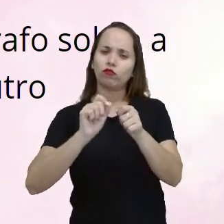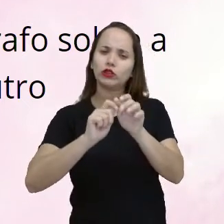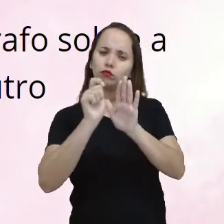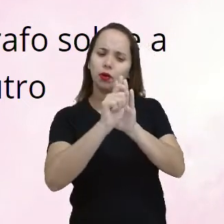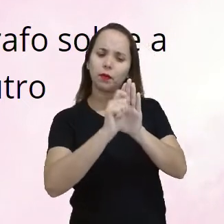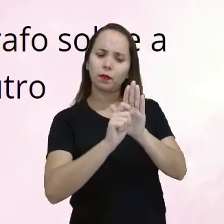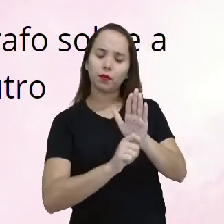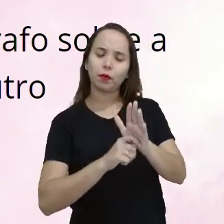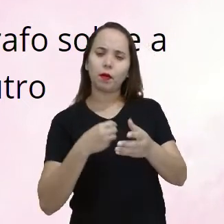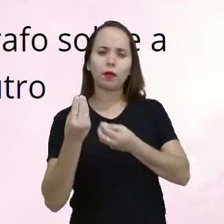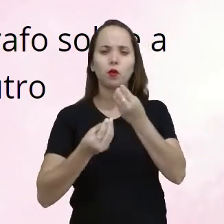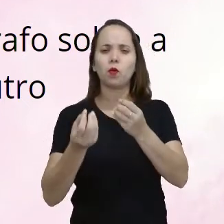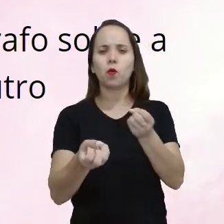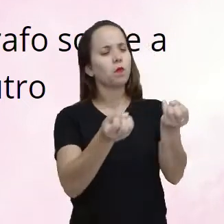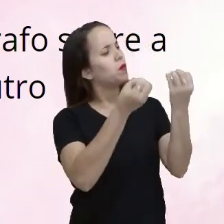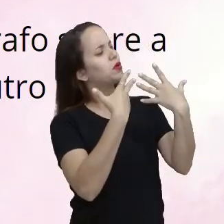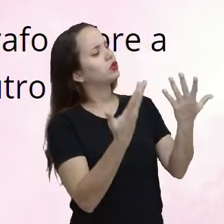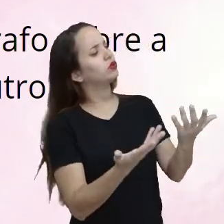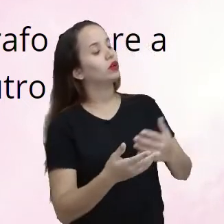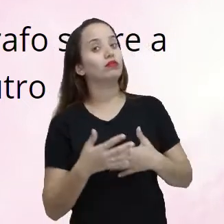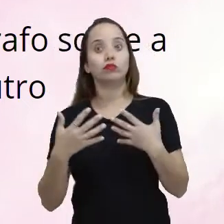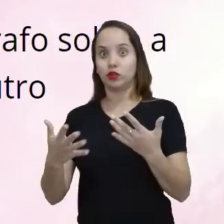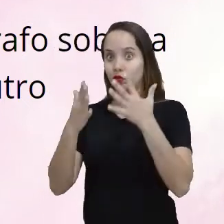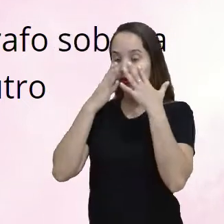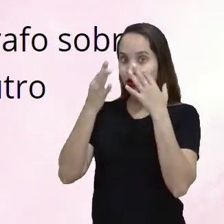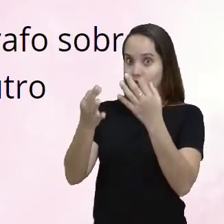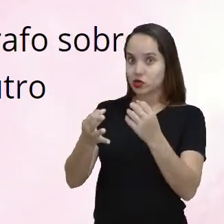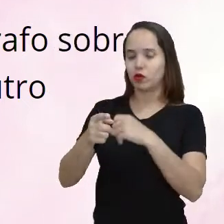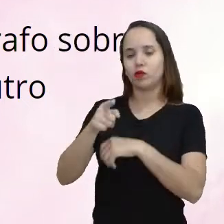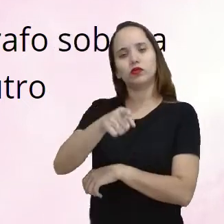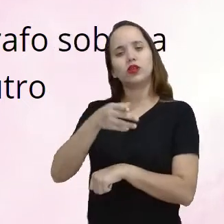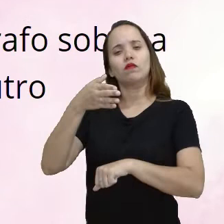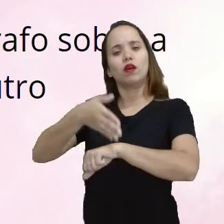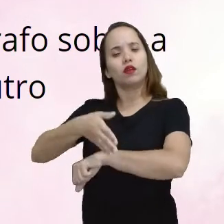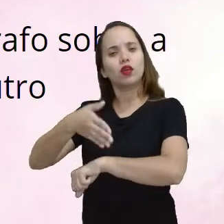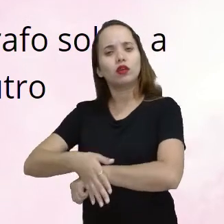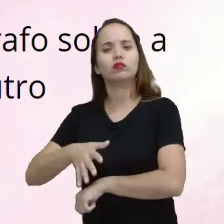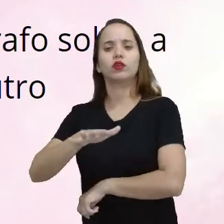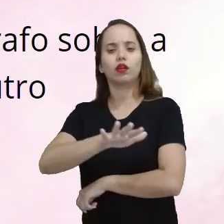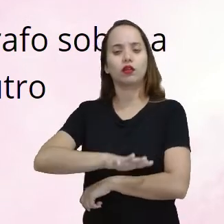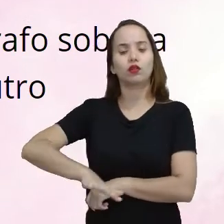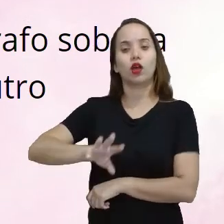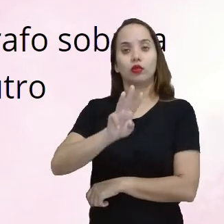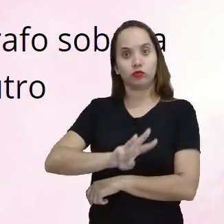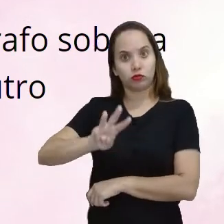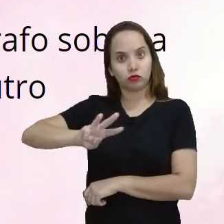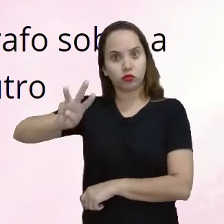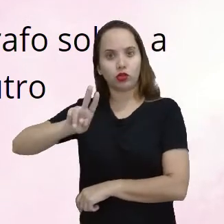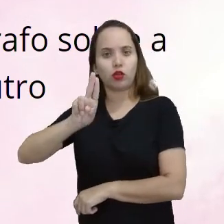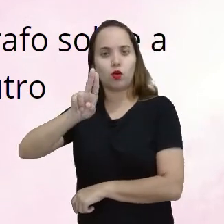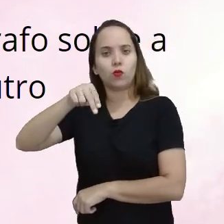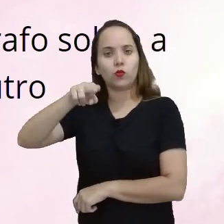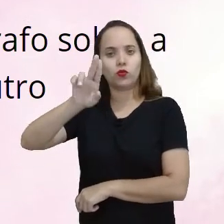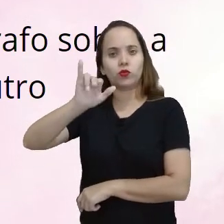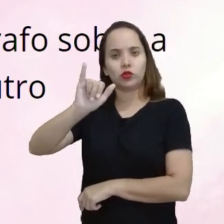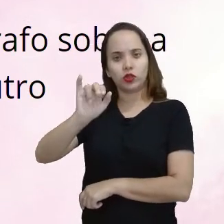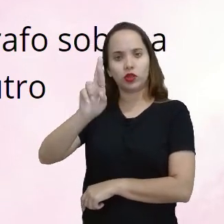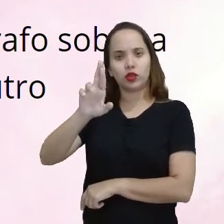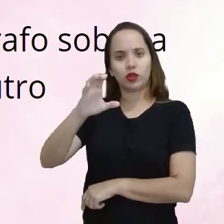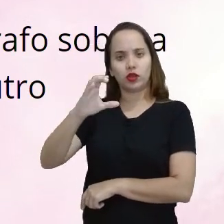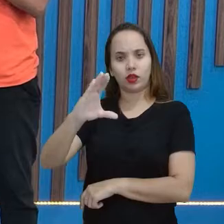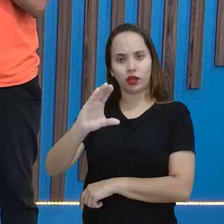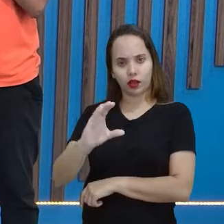e como é que manda pra gente, Armando? Então, presta atenção. Você vai lá no site da Unirec, lá você vai ter